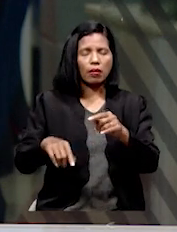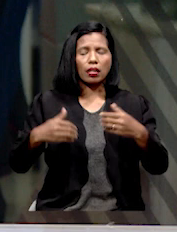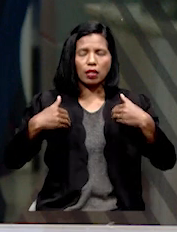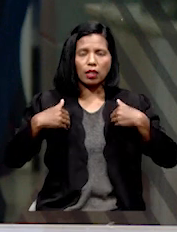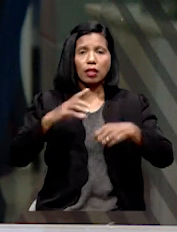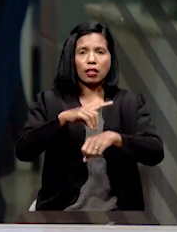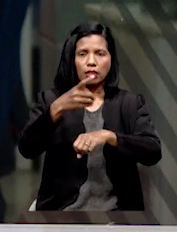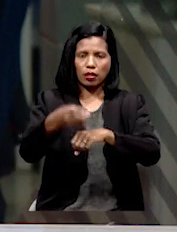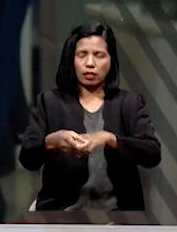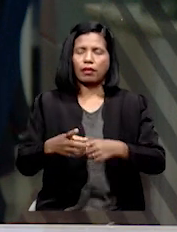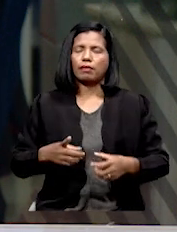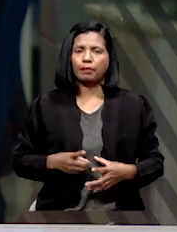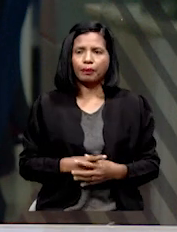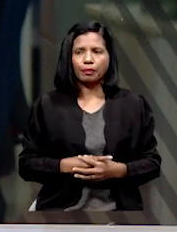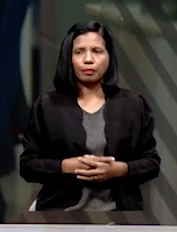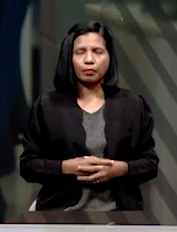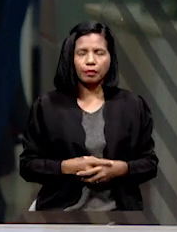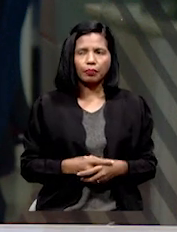naturaș.